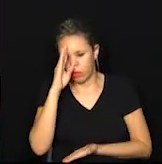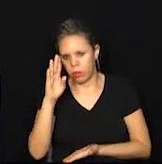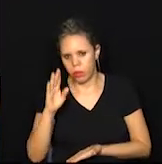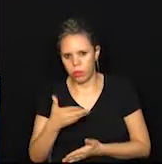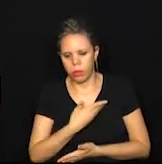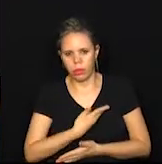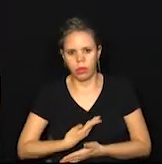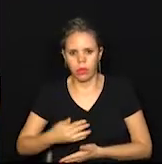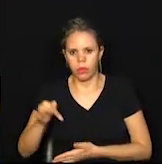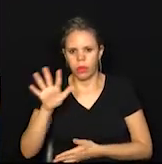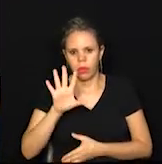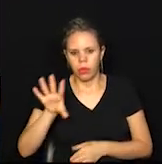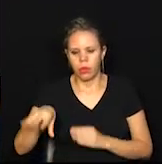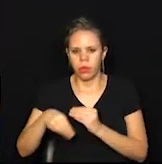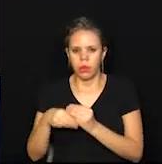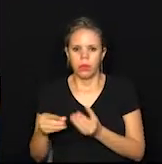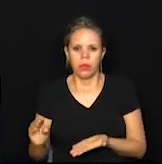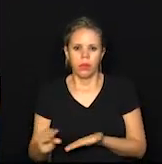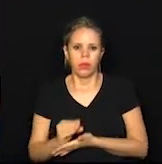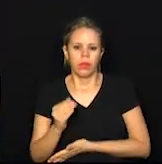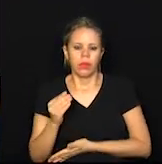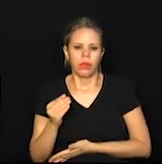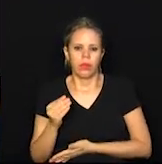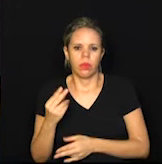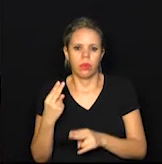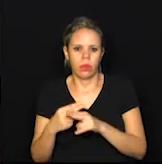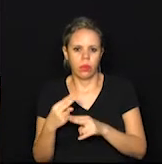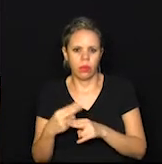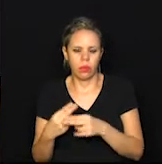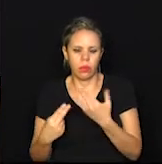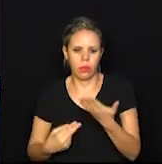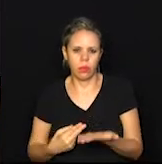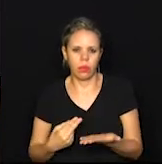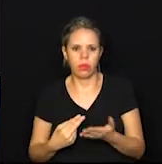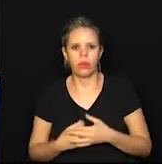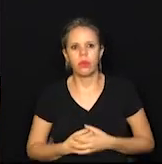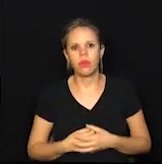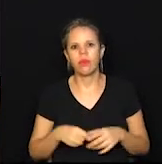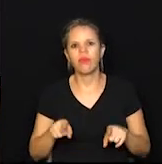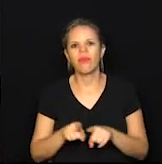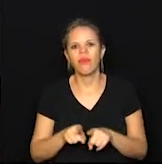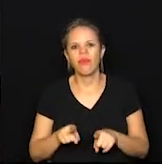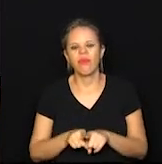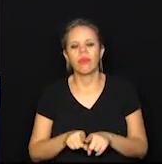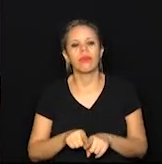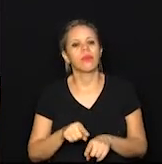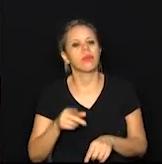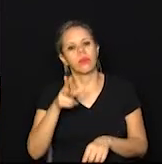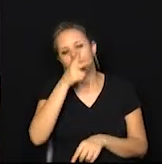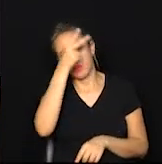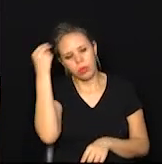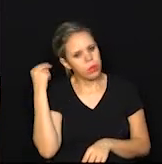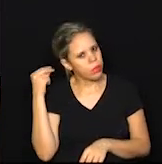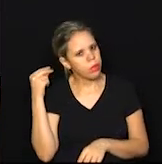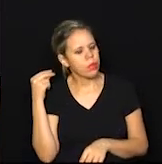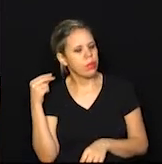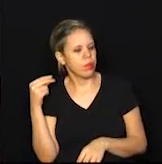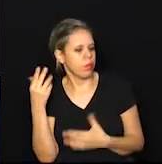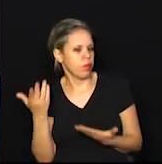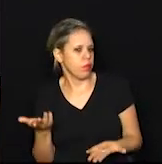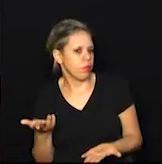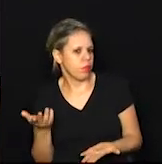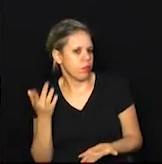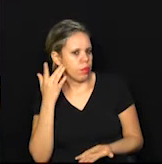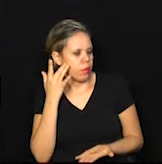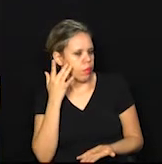governo federal, através da Caixa, e também tem uma contrapartida da prefeitura bem menor, mas acho que isso daí